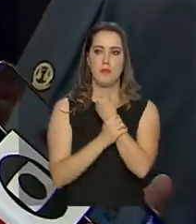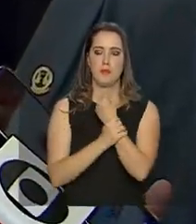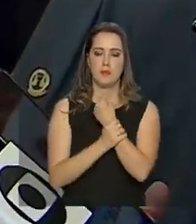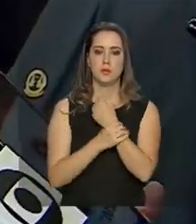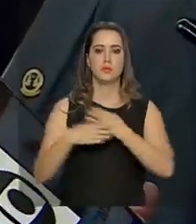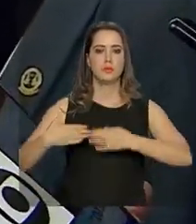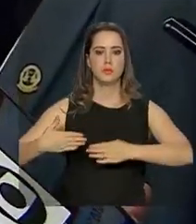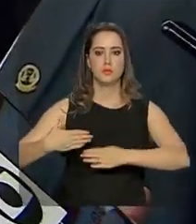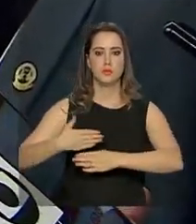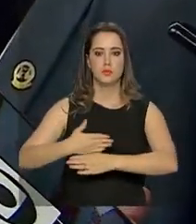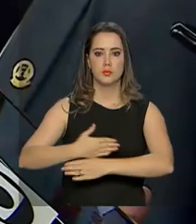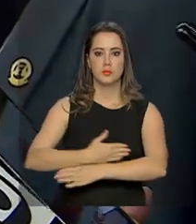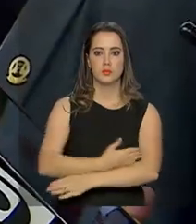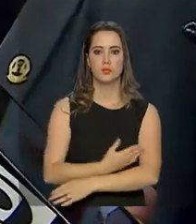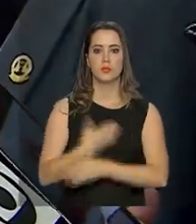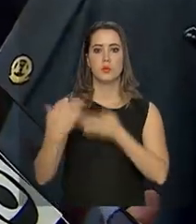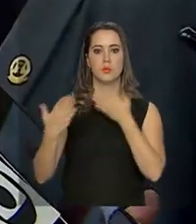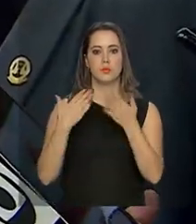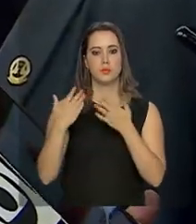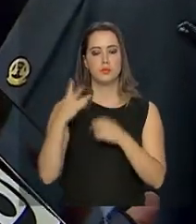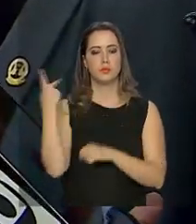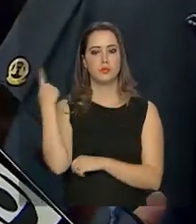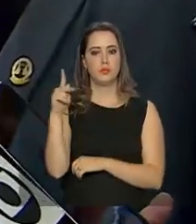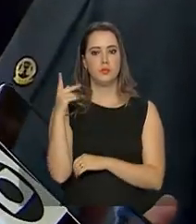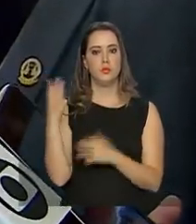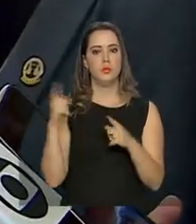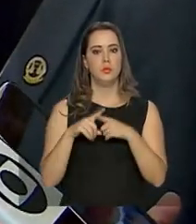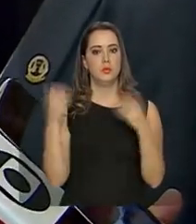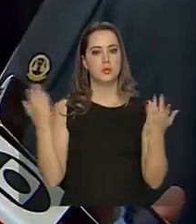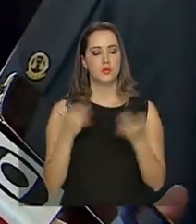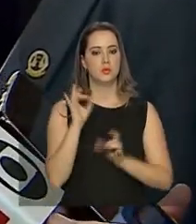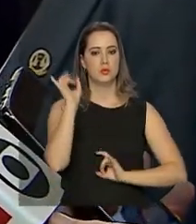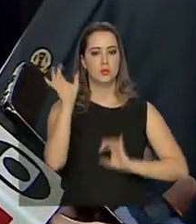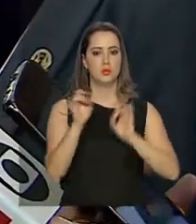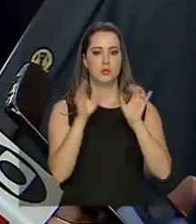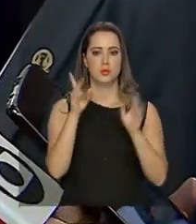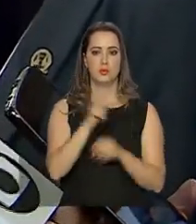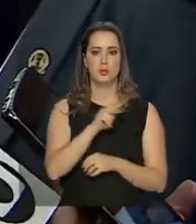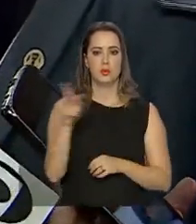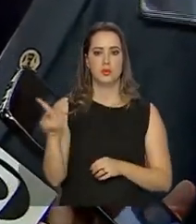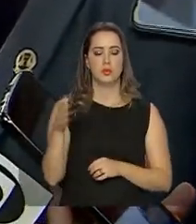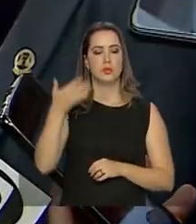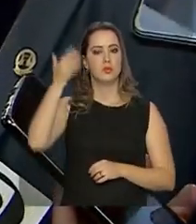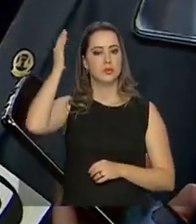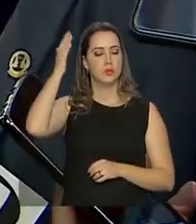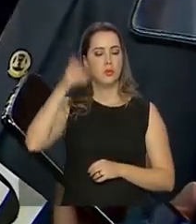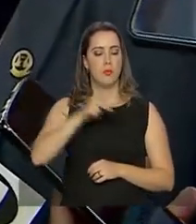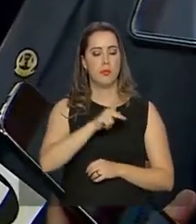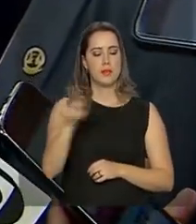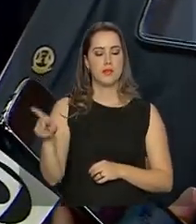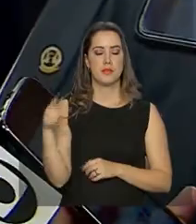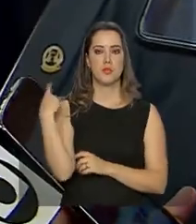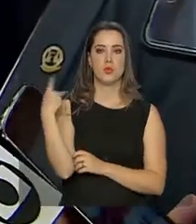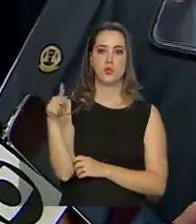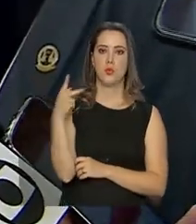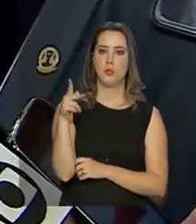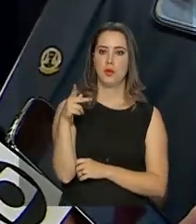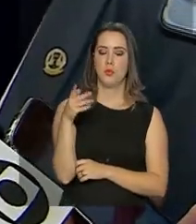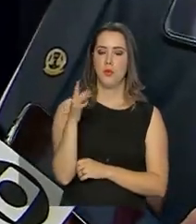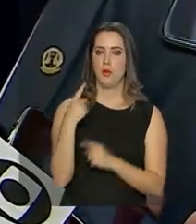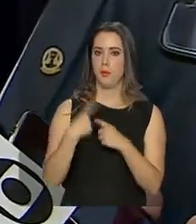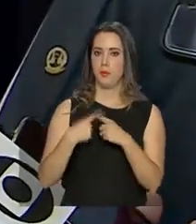fronteiras especialmente com o paraguai mas hoje especialmente por dizer ao presidente marido abdullan que no dia de ontem